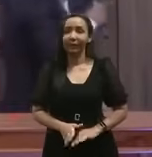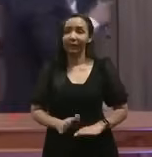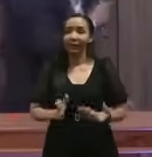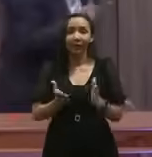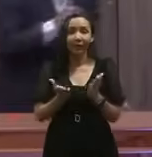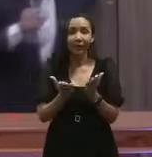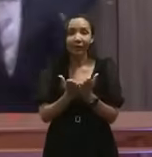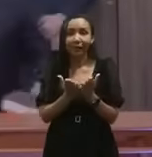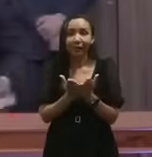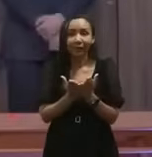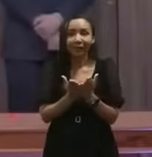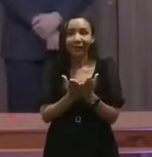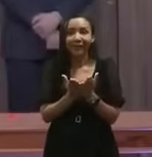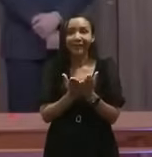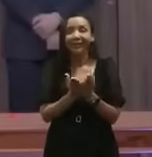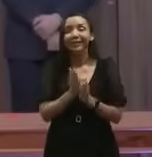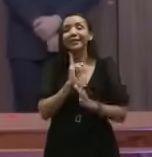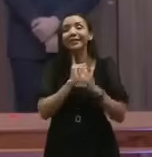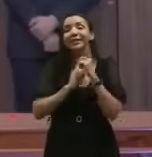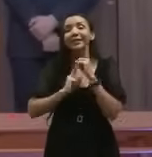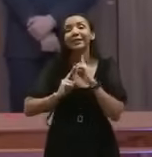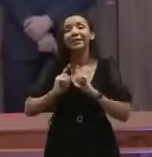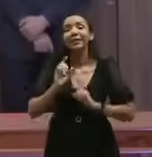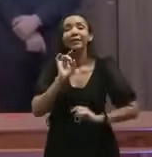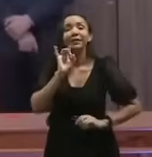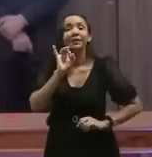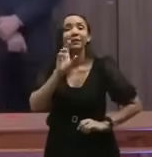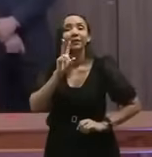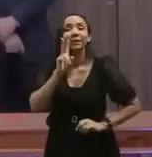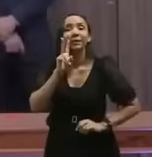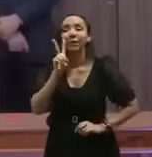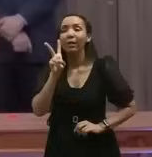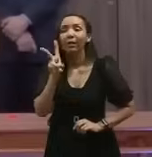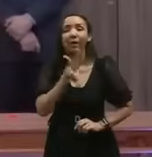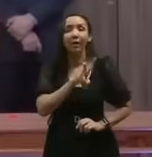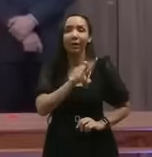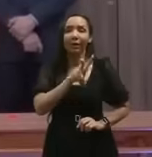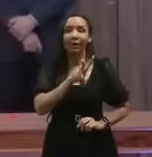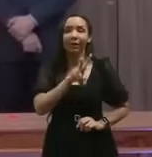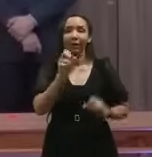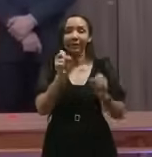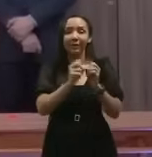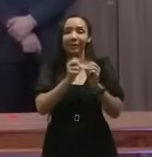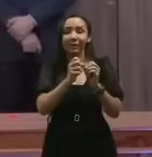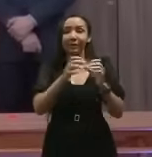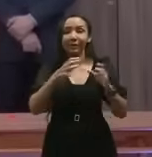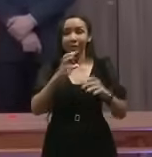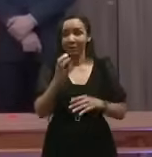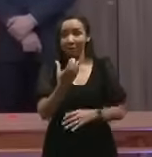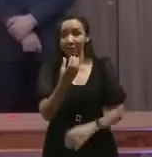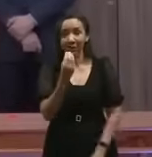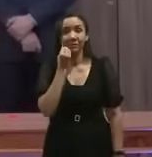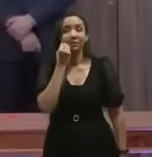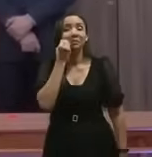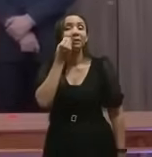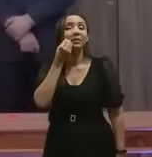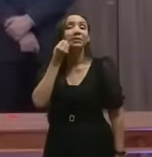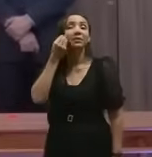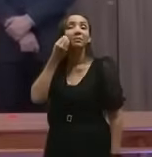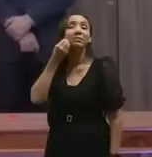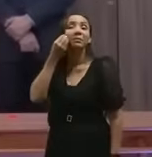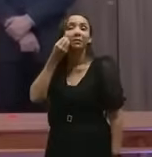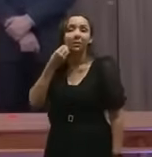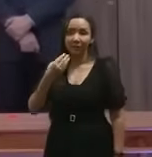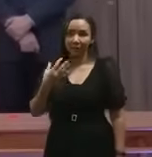fé é por isso que ele precisa olha para cá irmão tem crente que precisa de astros